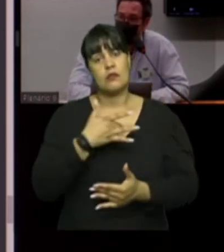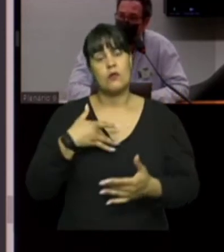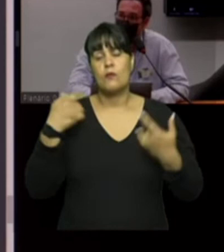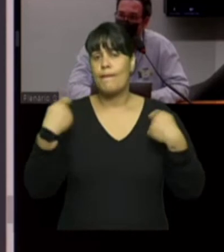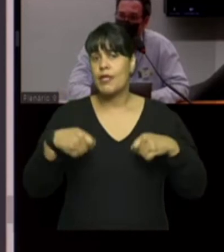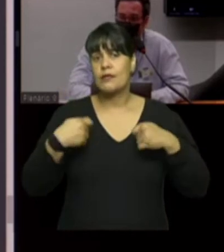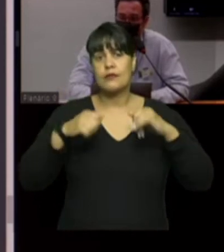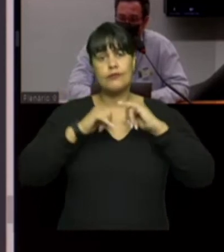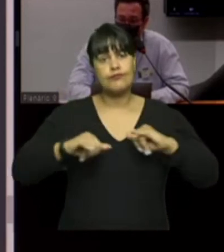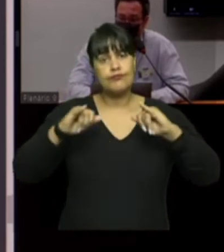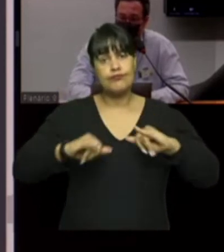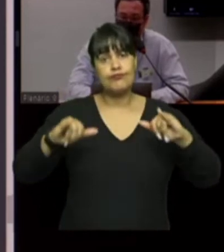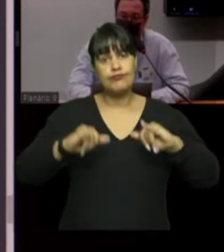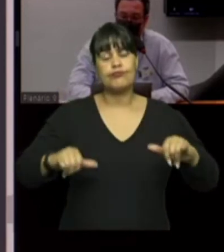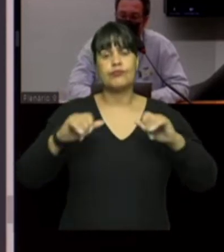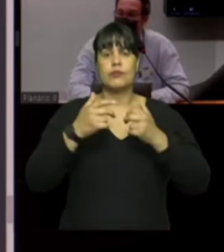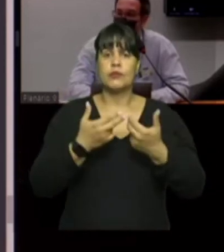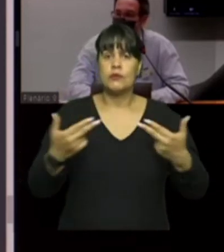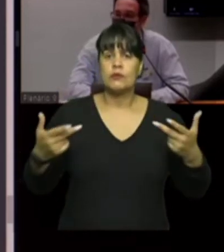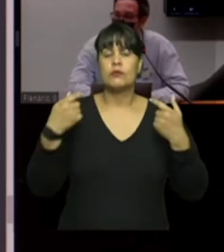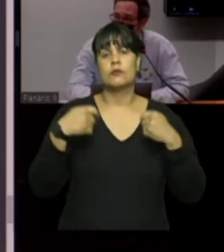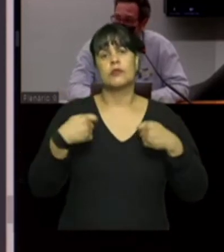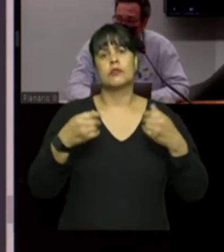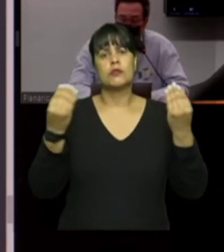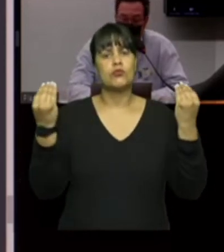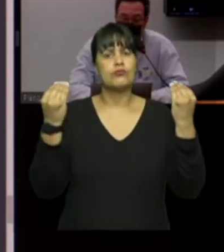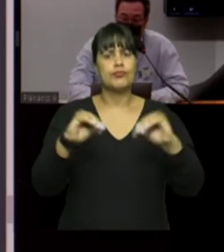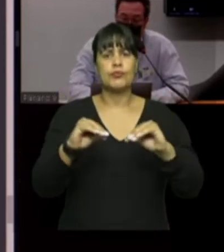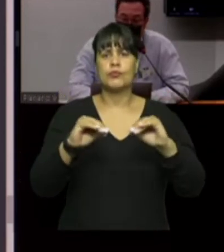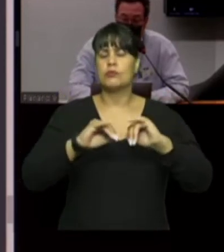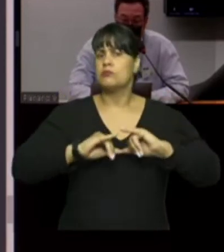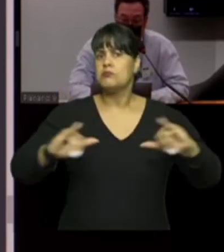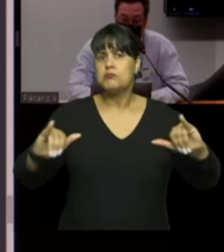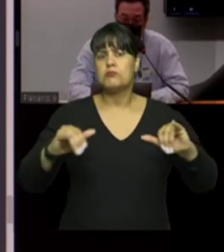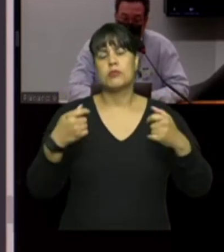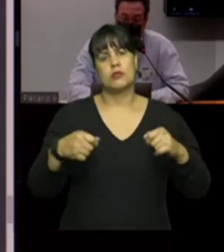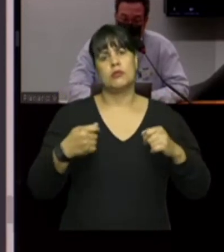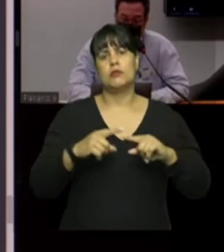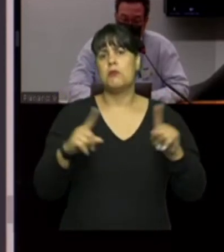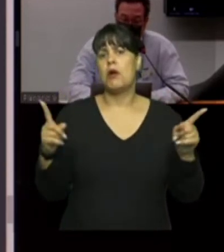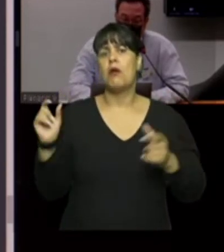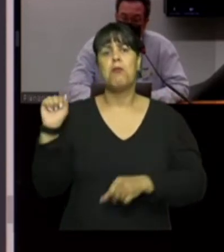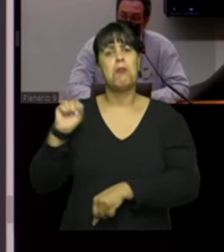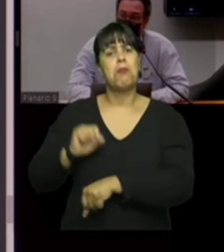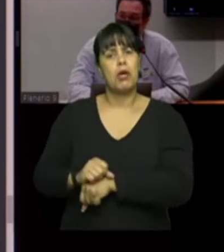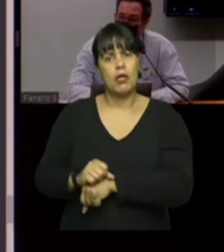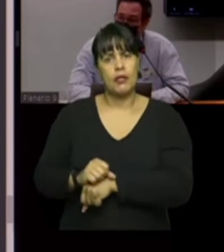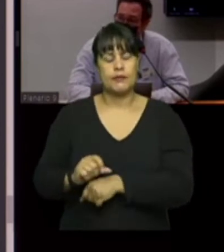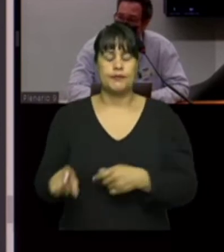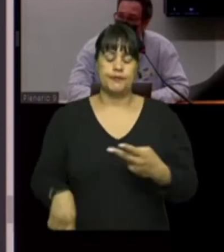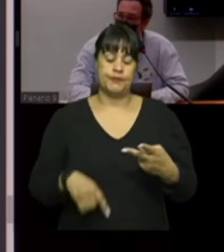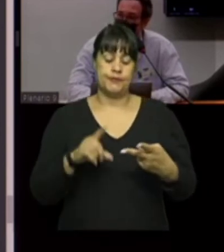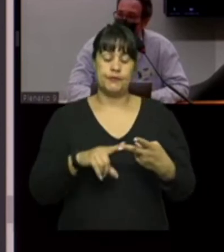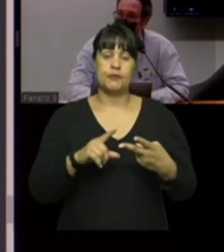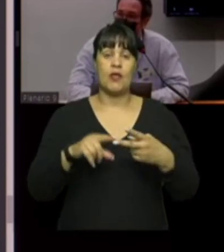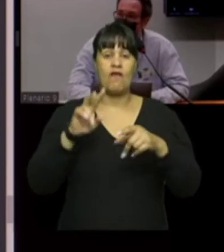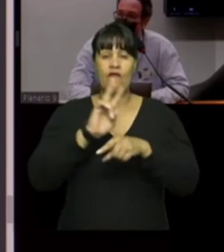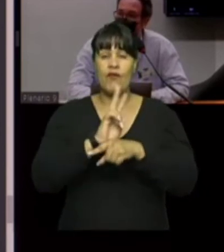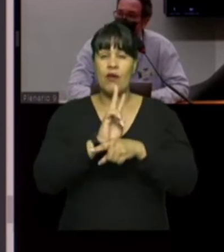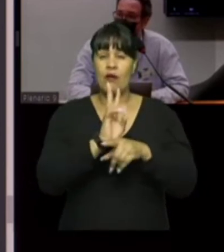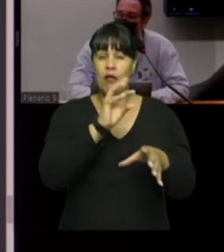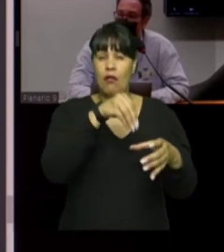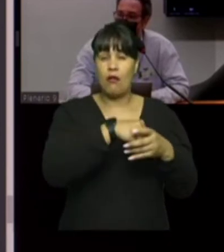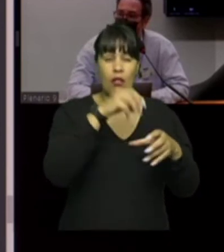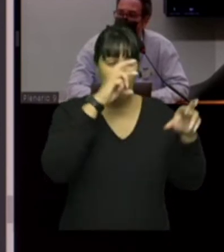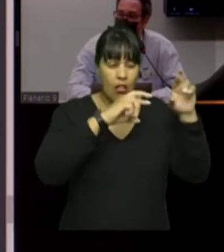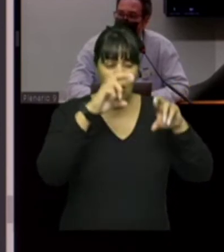as informações da gestão da política pública, algo que não vinha sendo feito no Brasil. Fiscalização de hospitais psiquiátricos